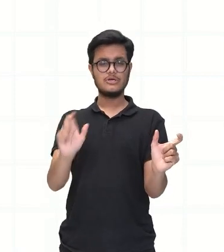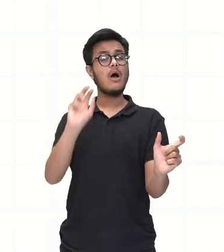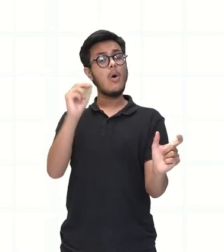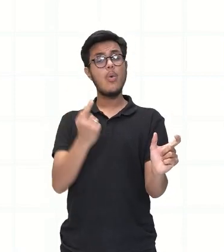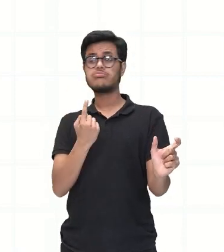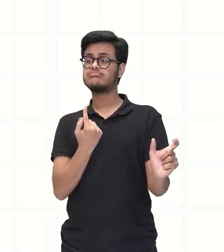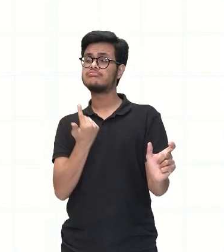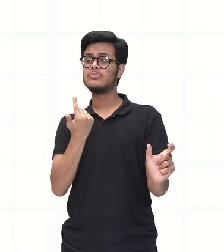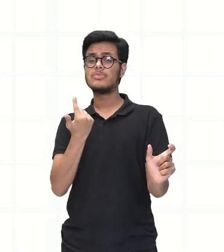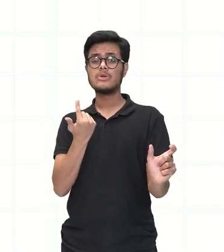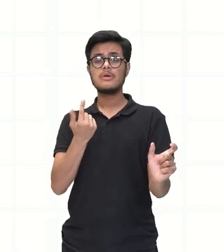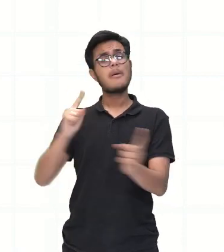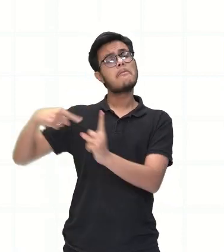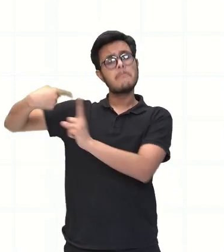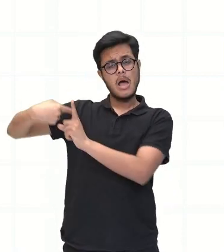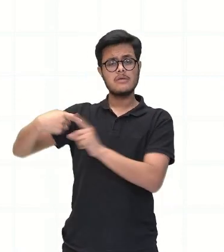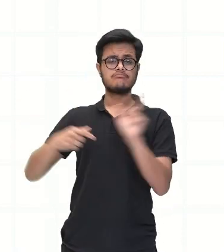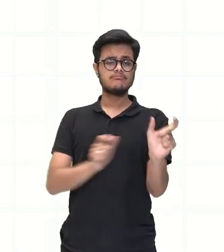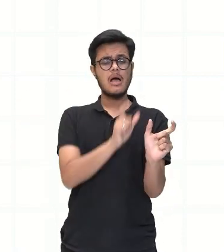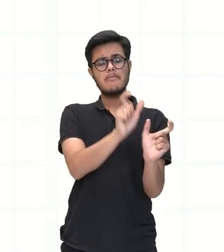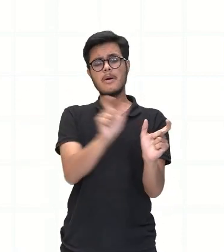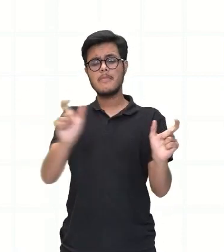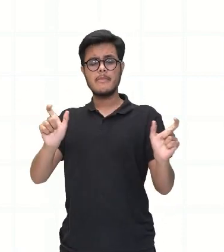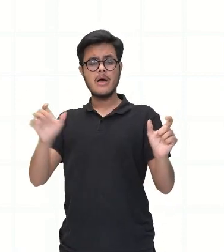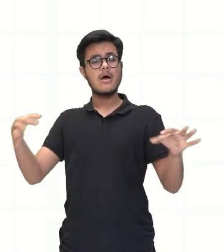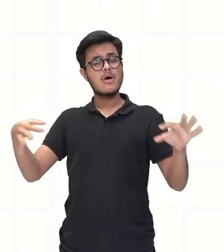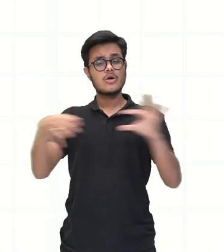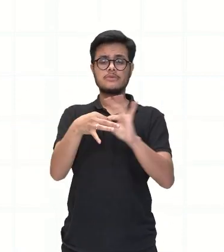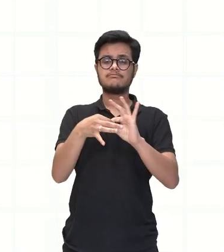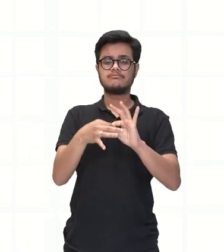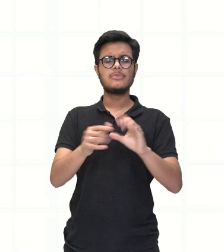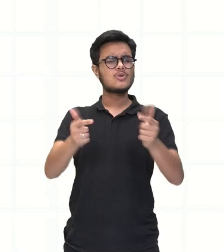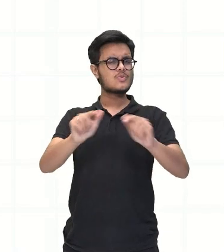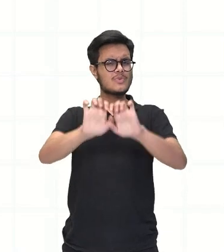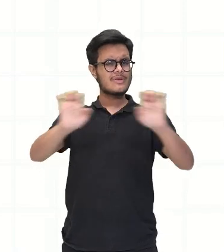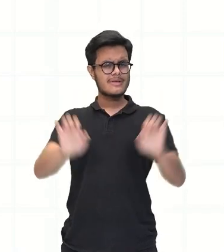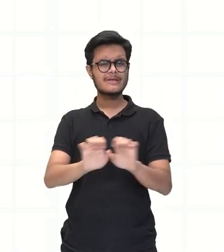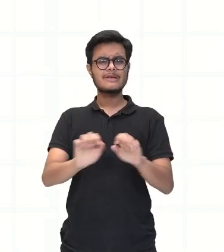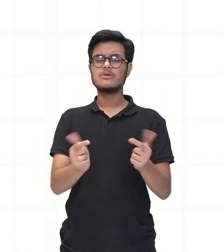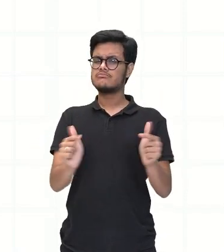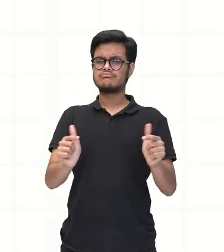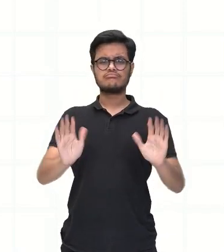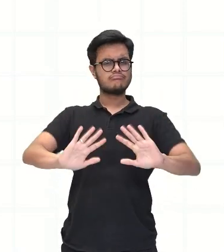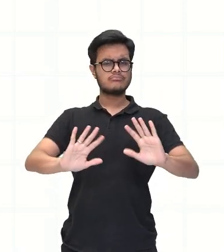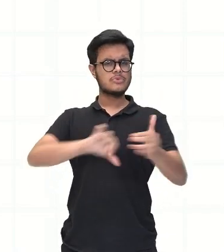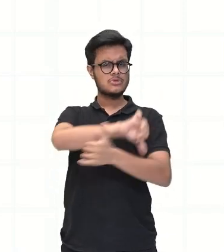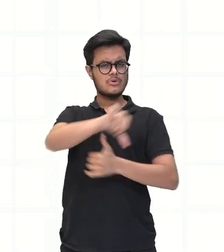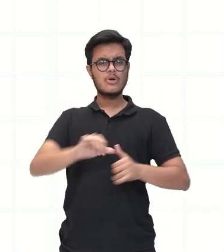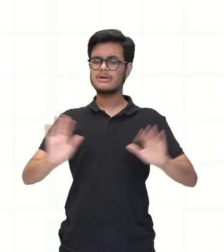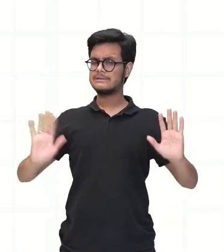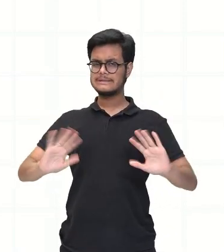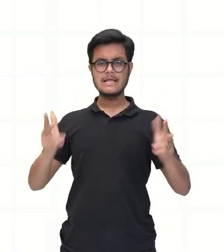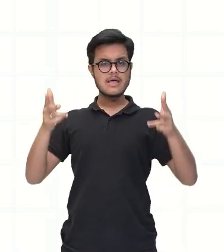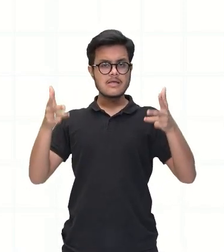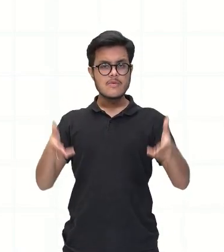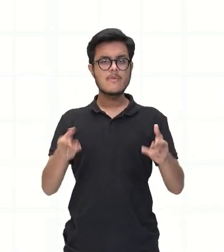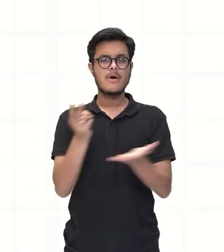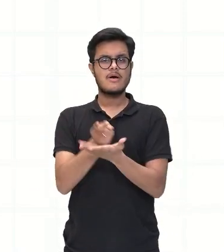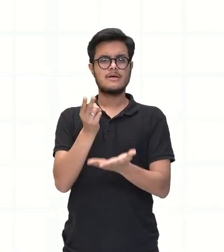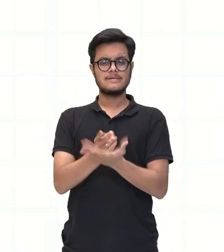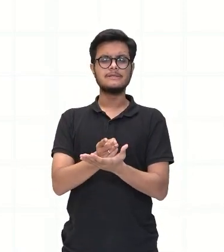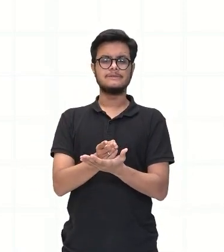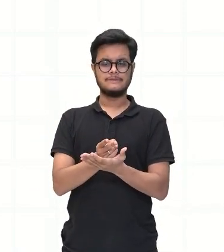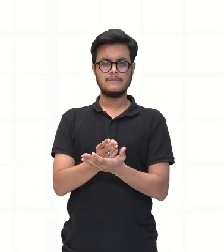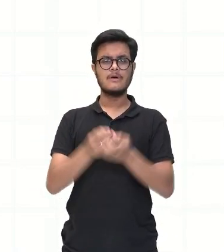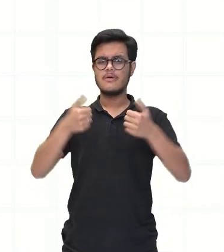sem que ocorra alteração da estrutura das palavras. Olha só, ela não vai alterar, não vai ter alteração na estrutura